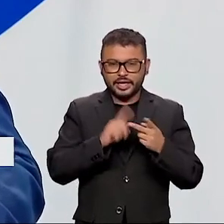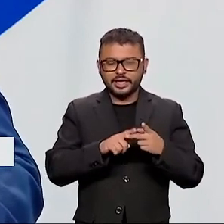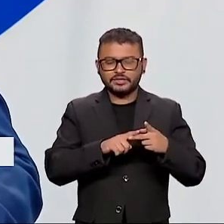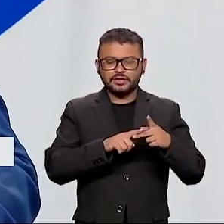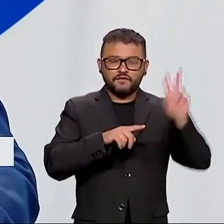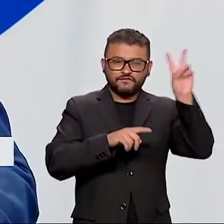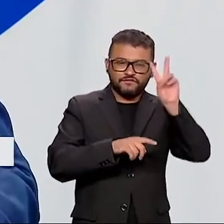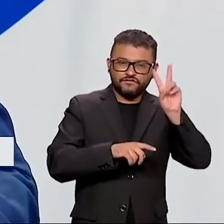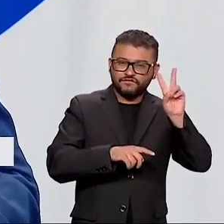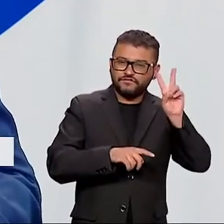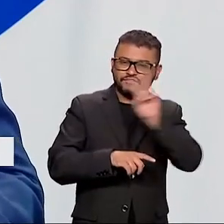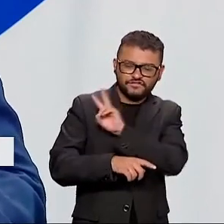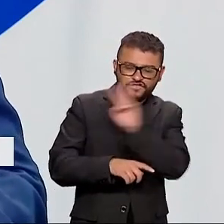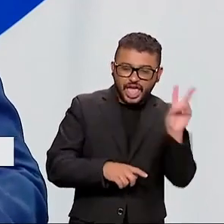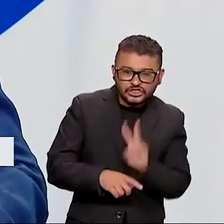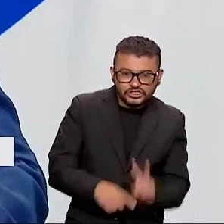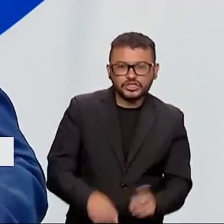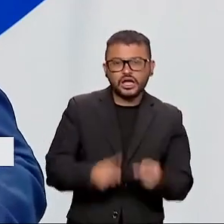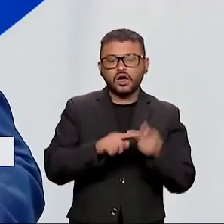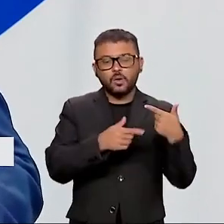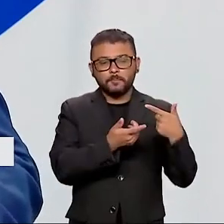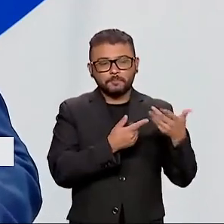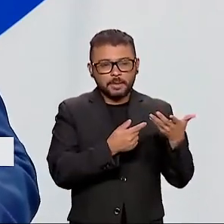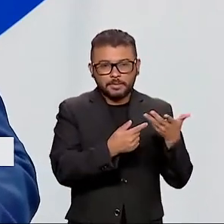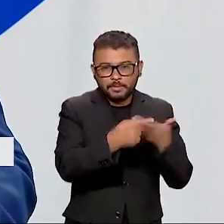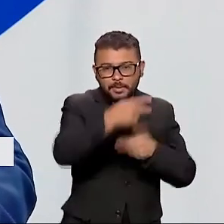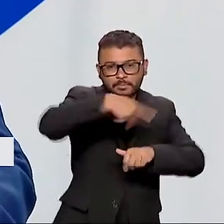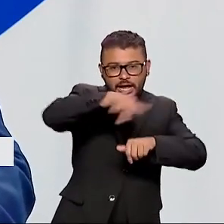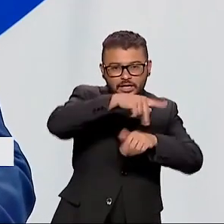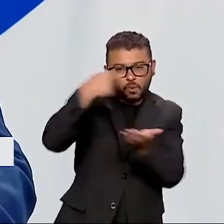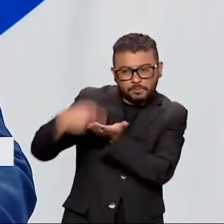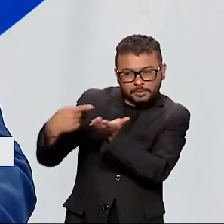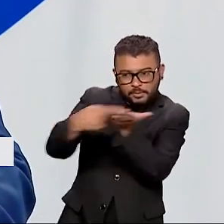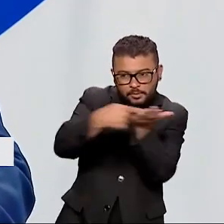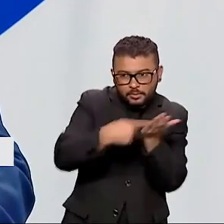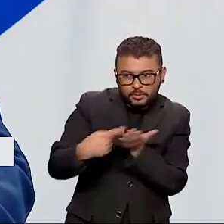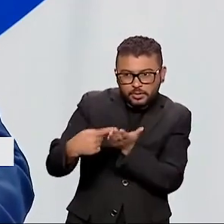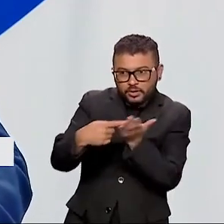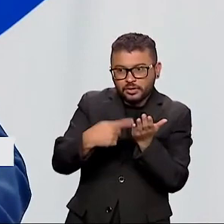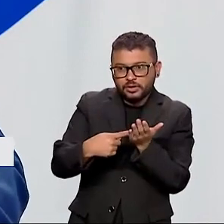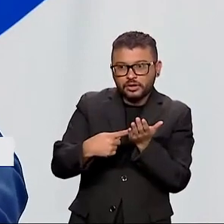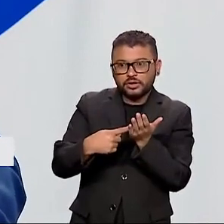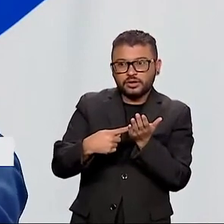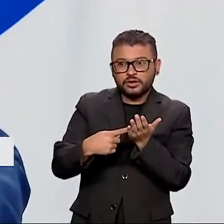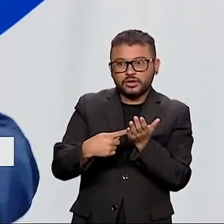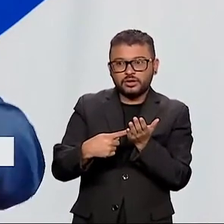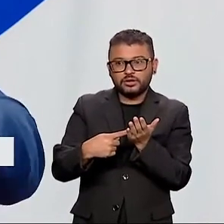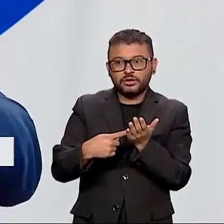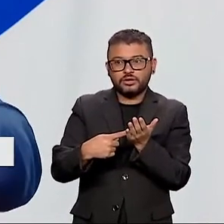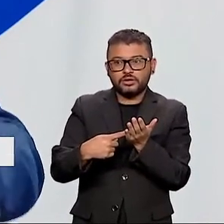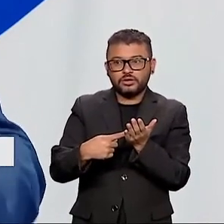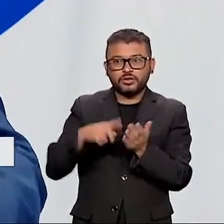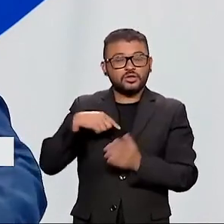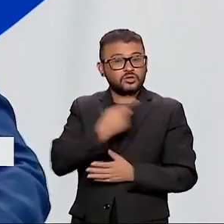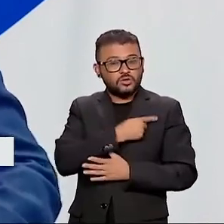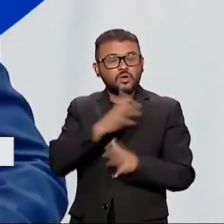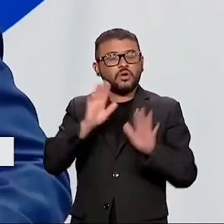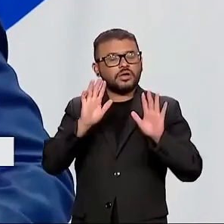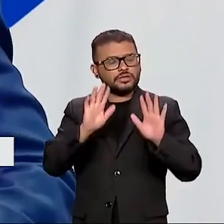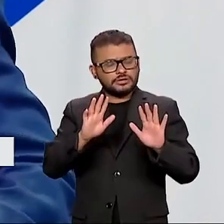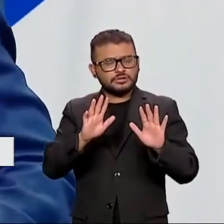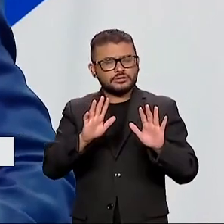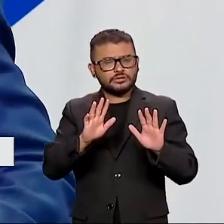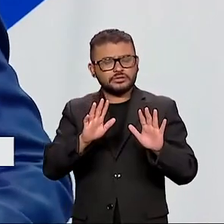Vietnã. Nós temos conversado com vários outros países. O Celso Amorim já foi a Kiev, o Celso Amorim já foi a